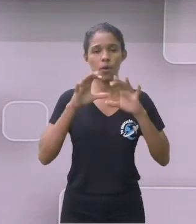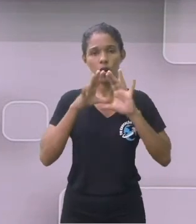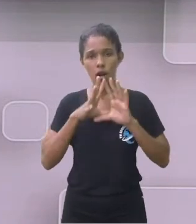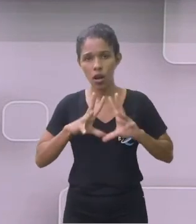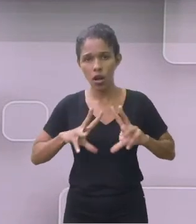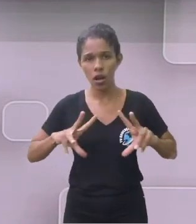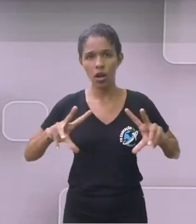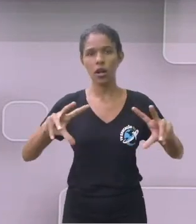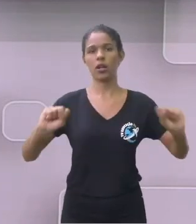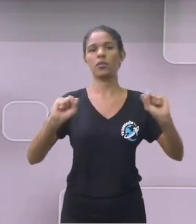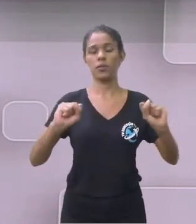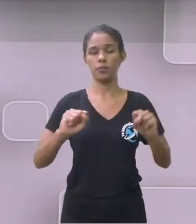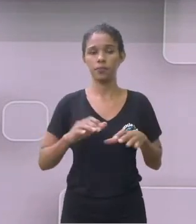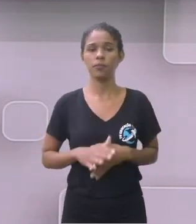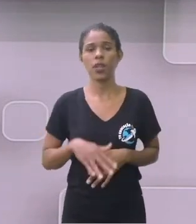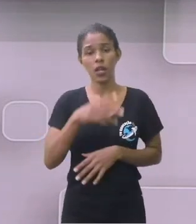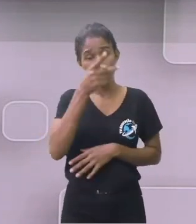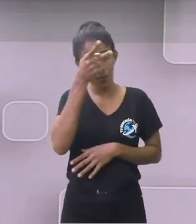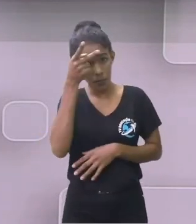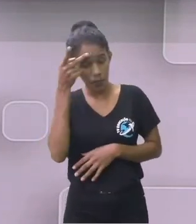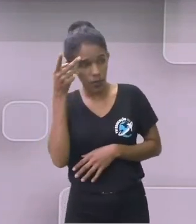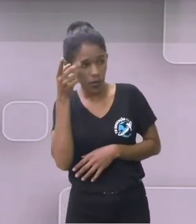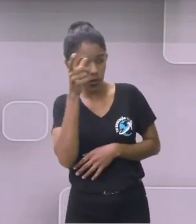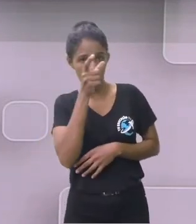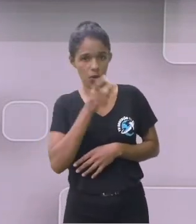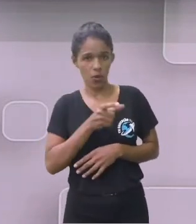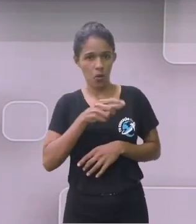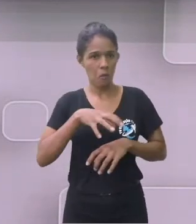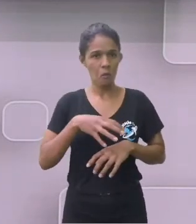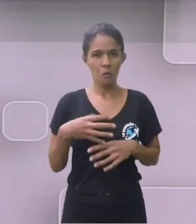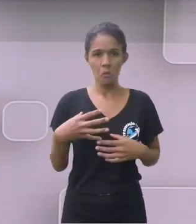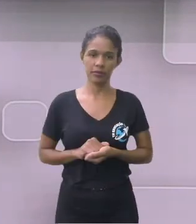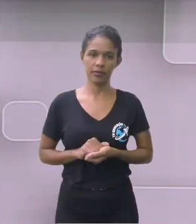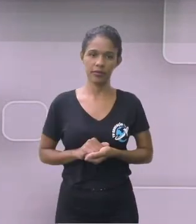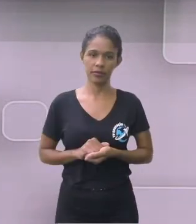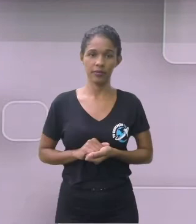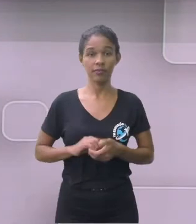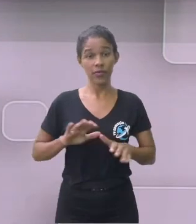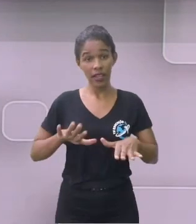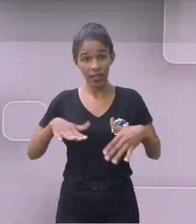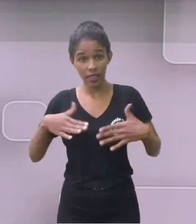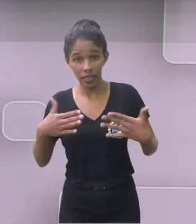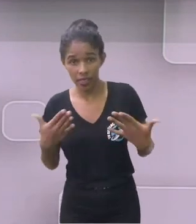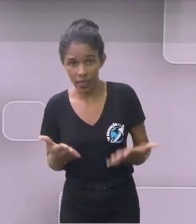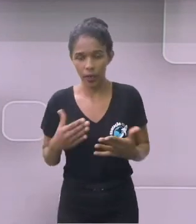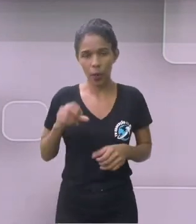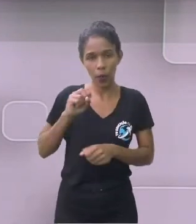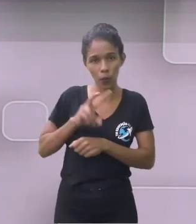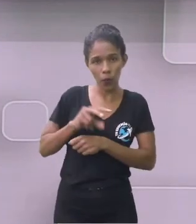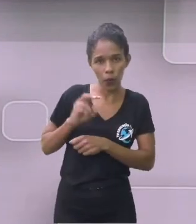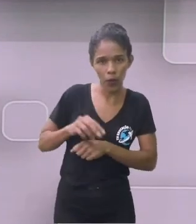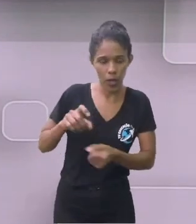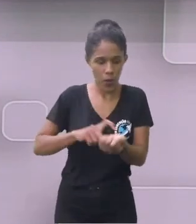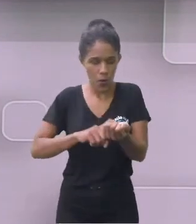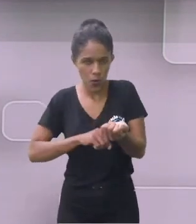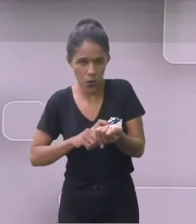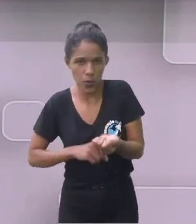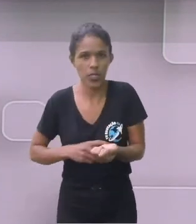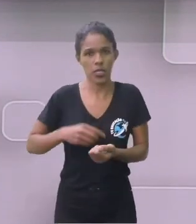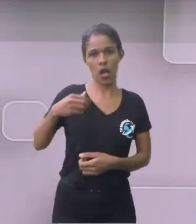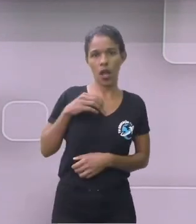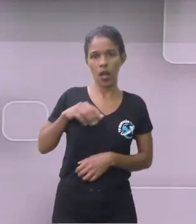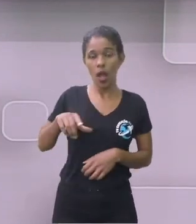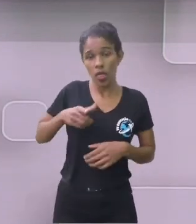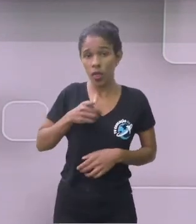menor probabilidade de transmitir o vírus do que aqueles que são sintomáticos. Apesar da presença do vírus no sangue, na urina,